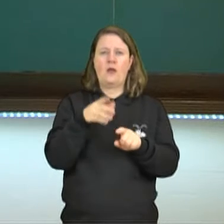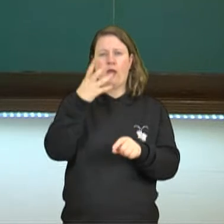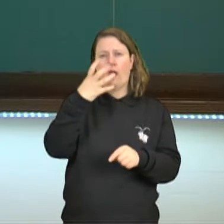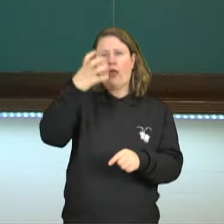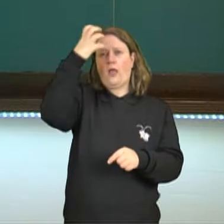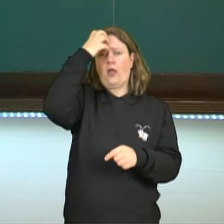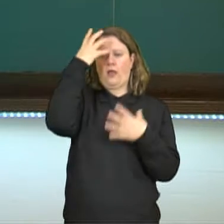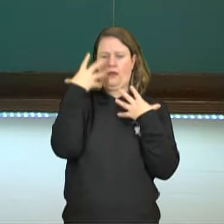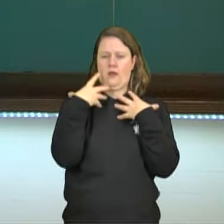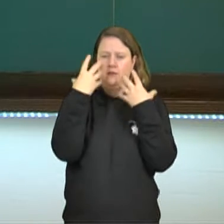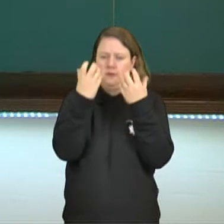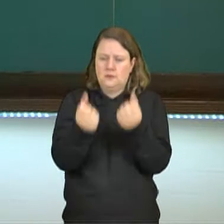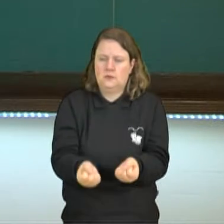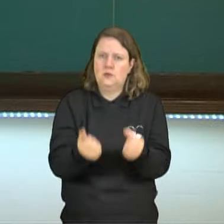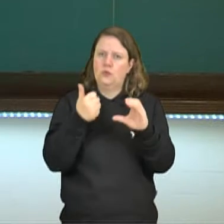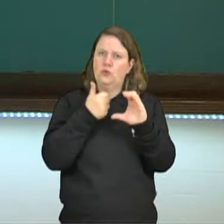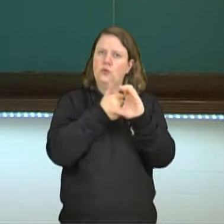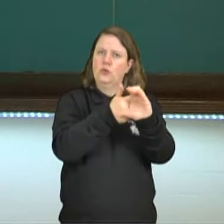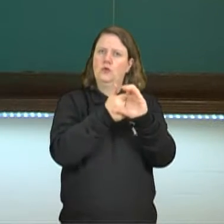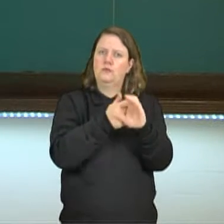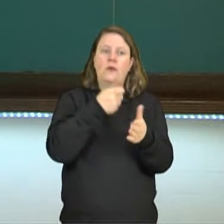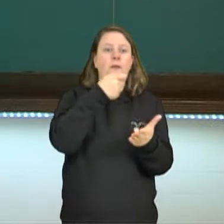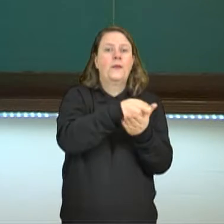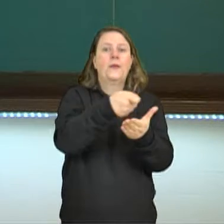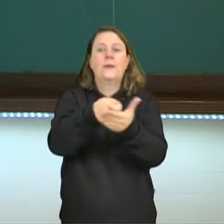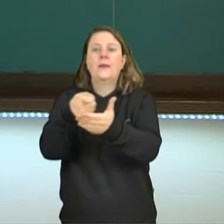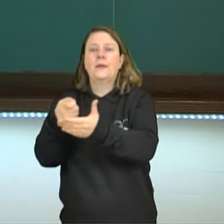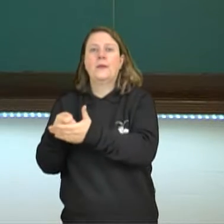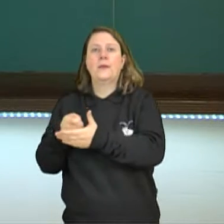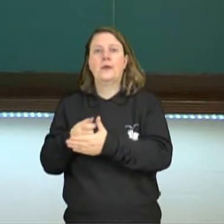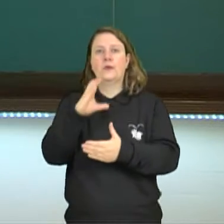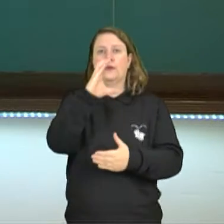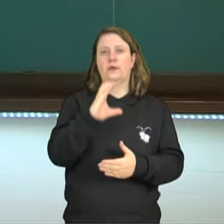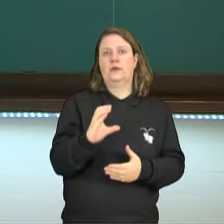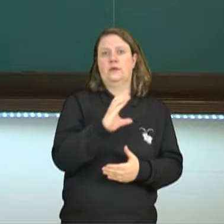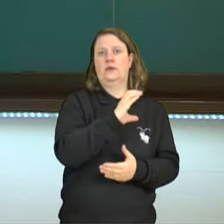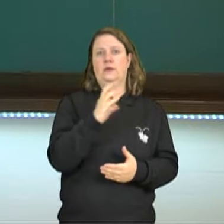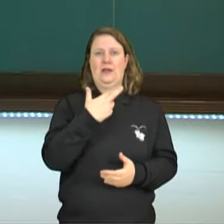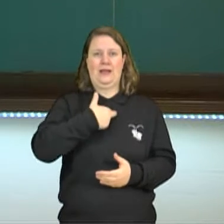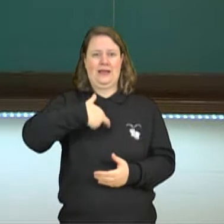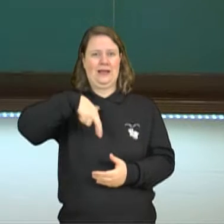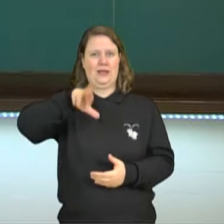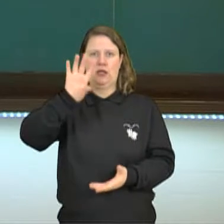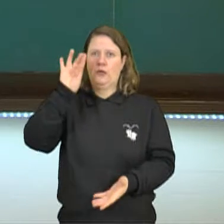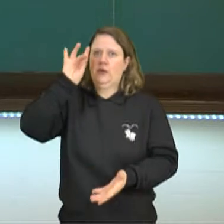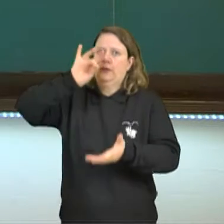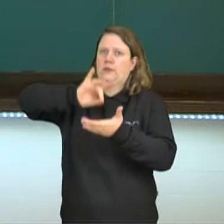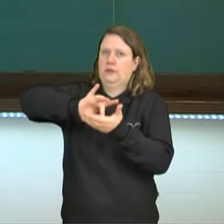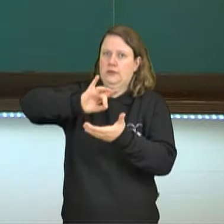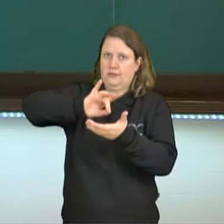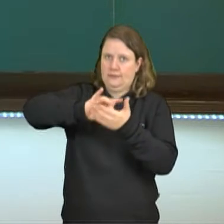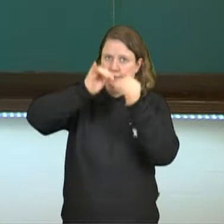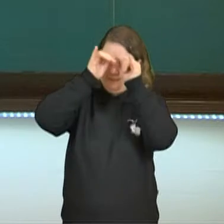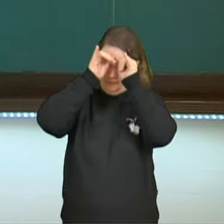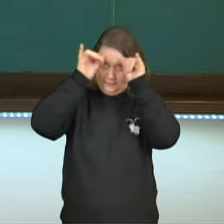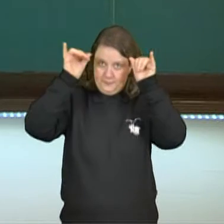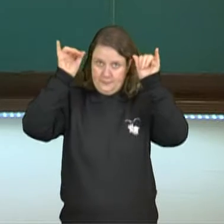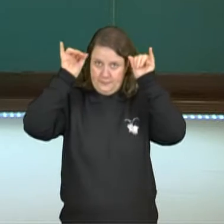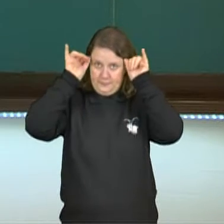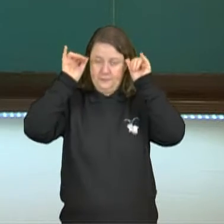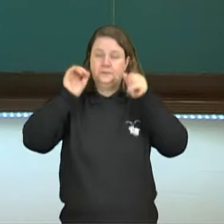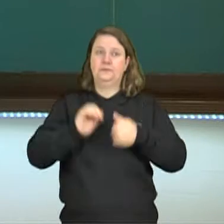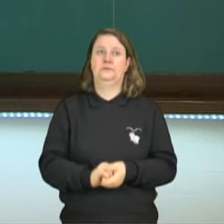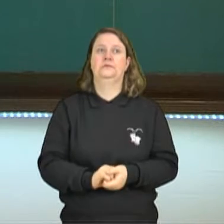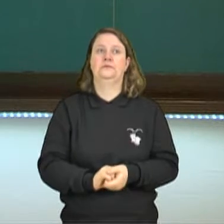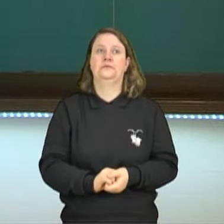ao cristianismo, que impunham o cristianismo católico como a religião oficial do seu império. Então aqui,